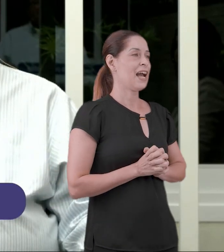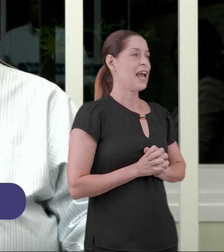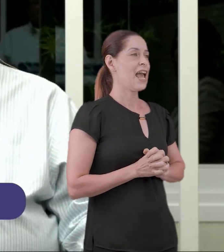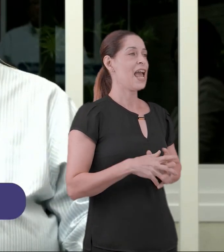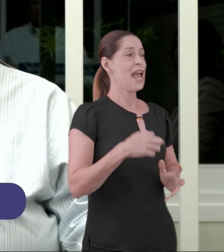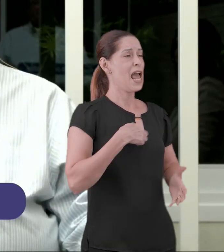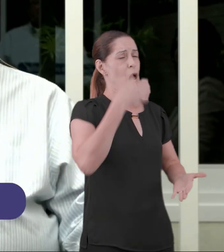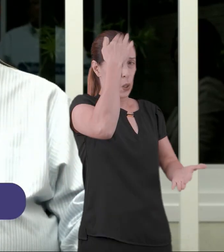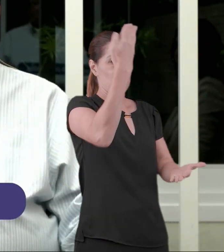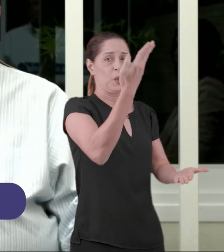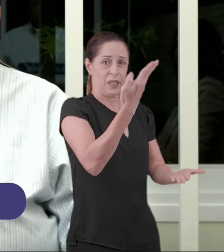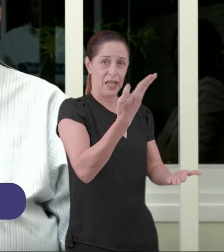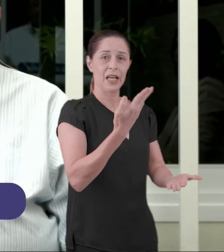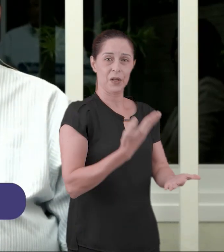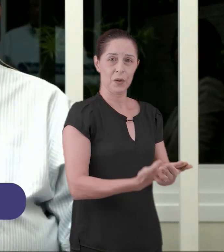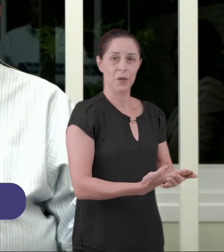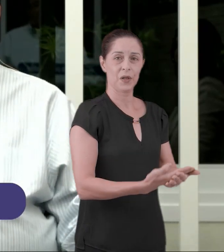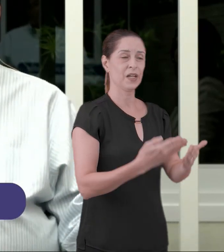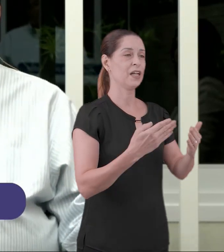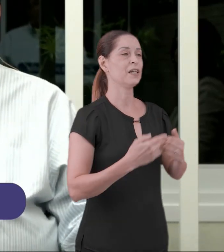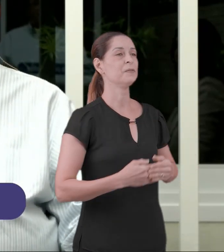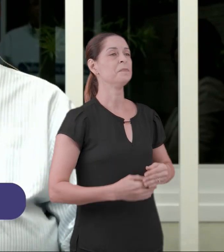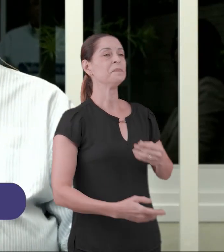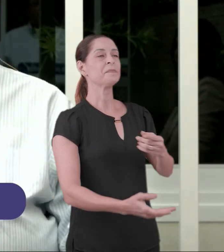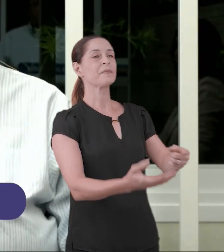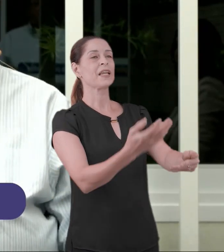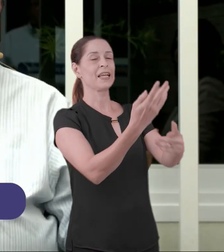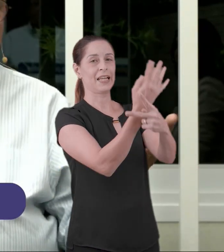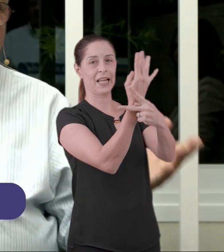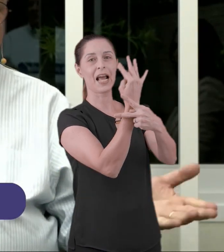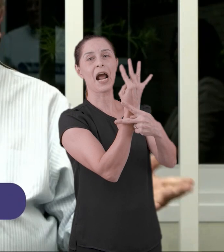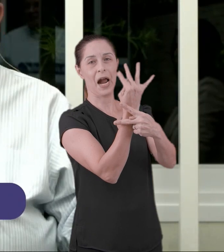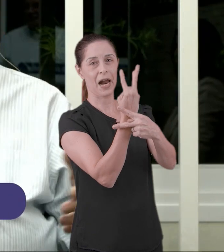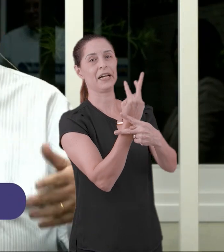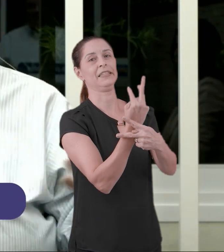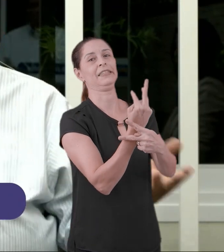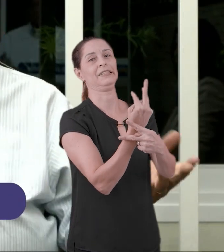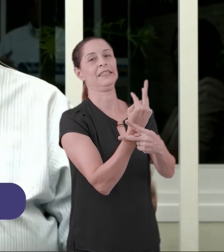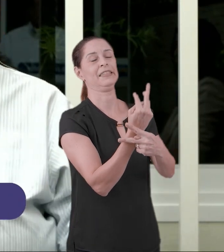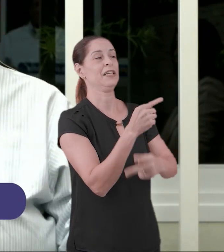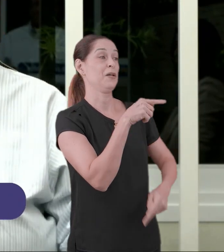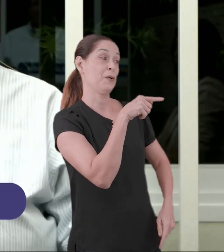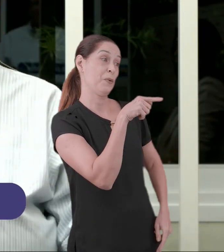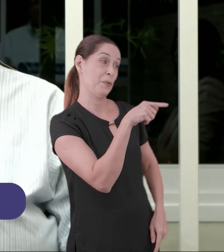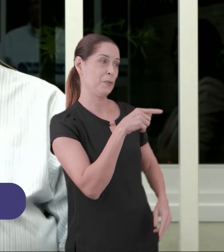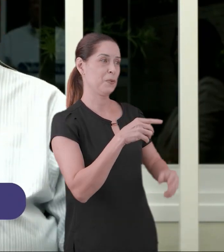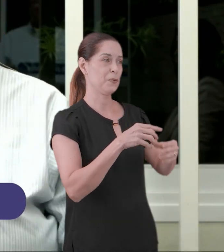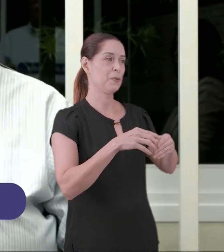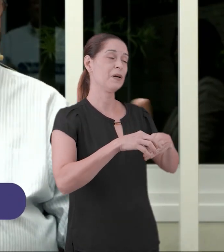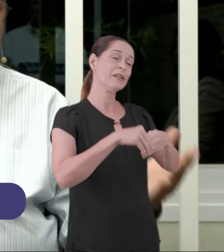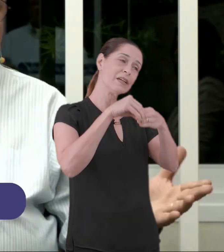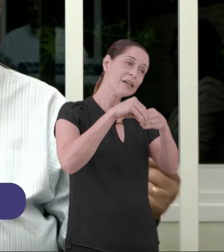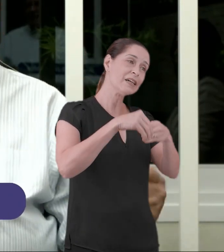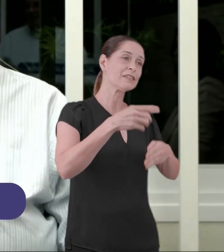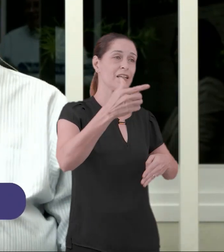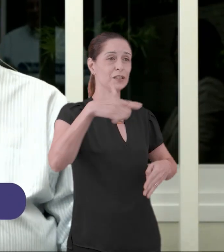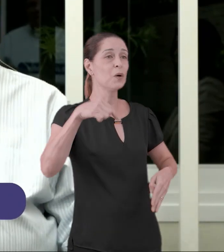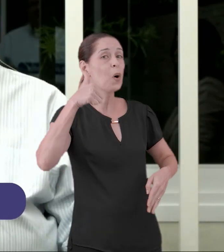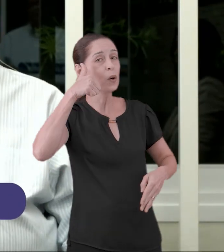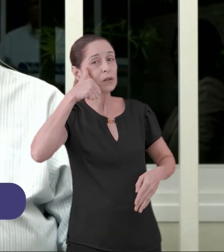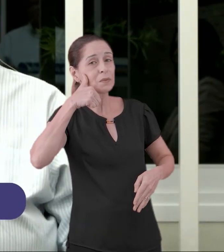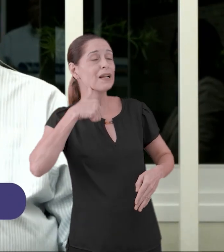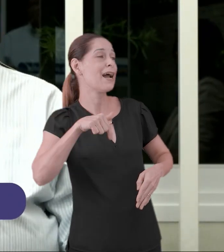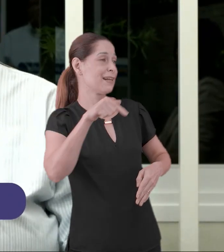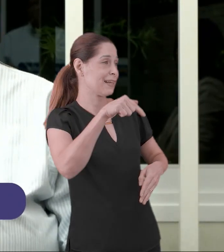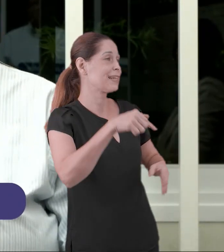creio que a Igreja Presbiteriana de Pinheiros, né, sob a liderança sua e de outras mulheres aí, você que já trabalha com isso, sabe